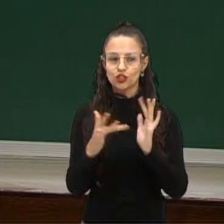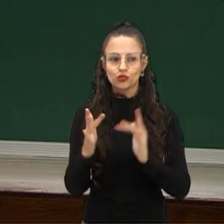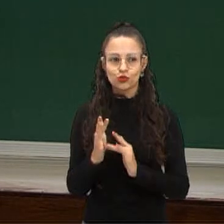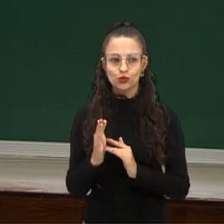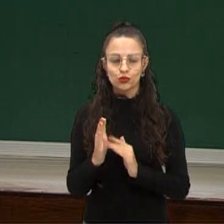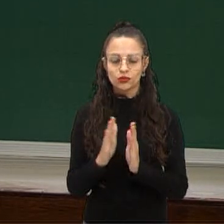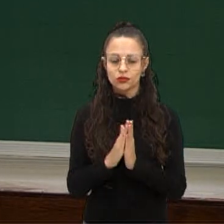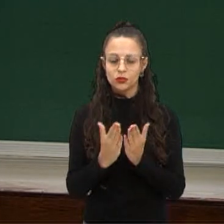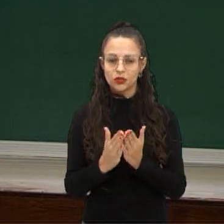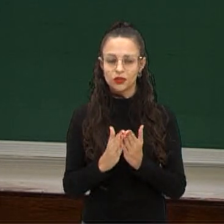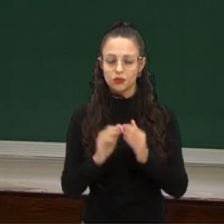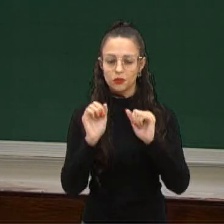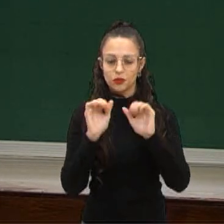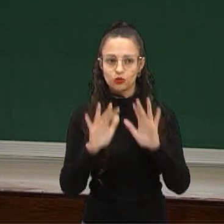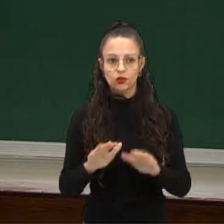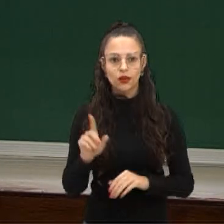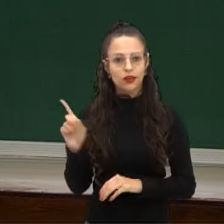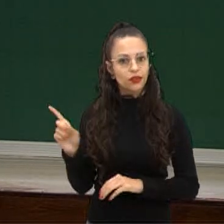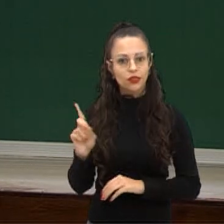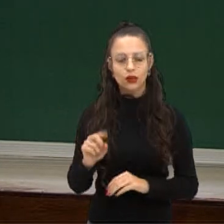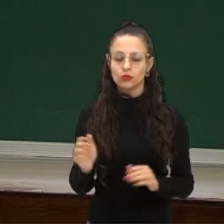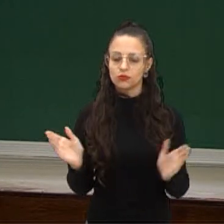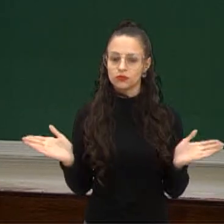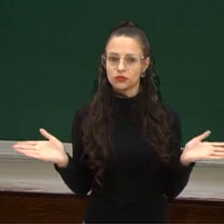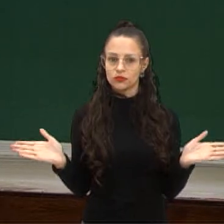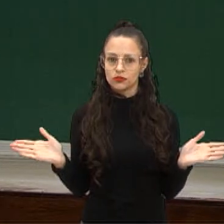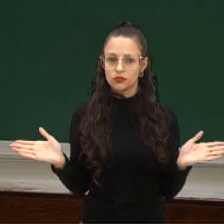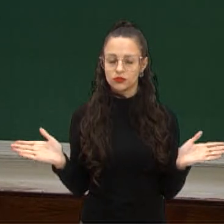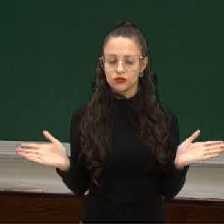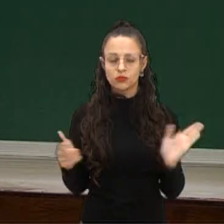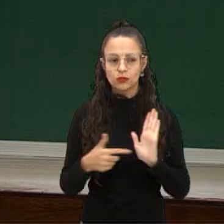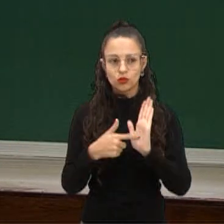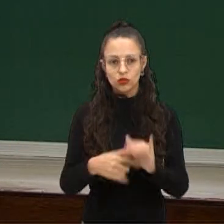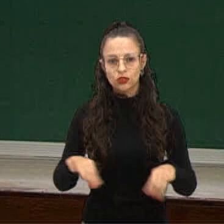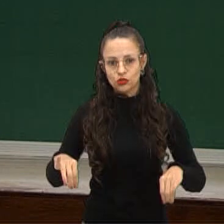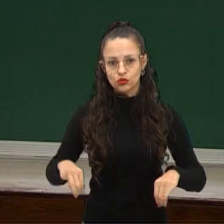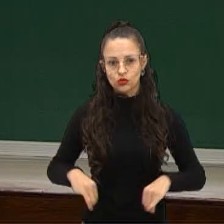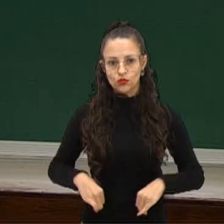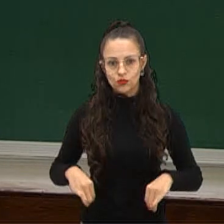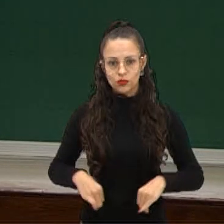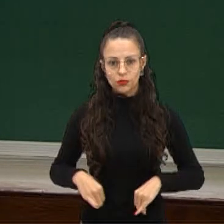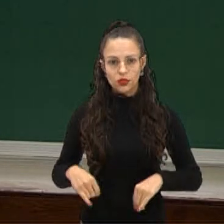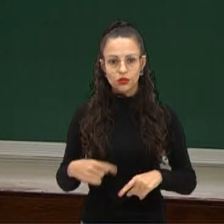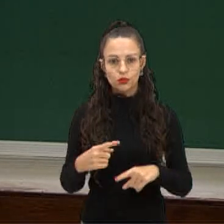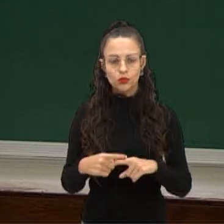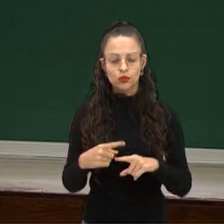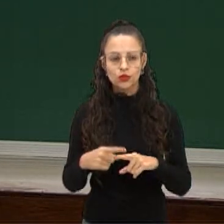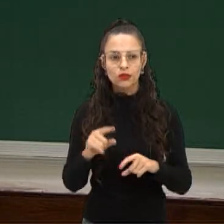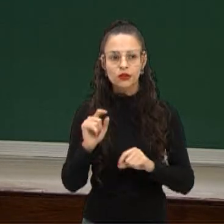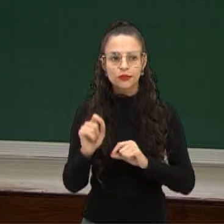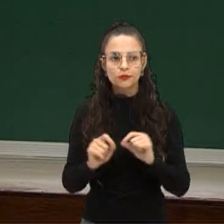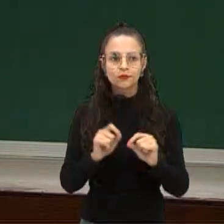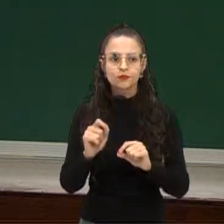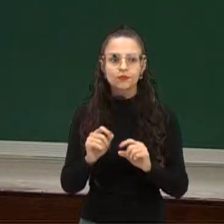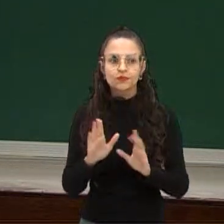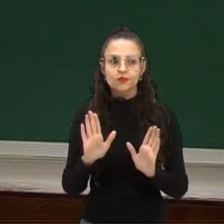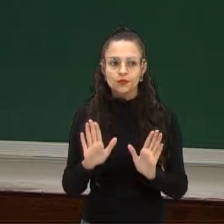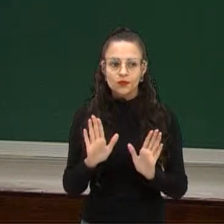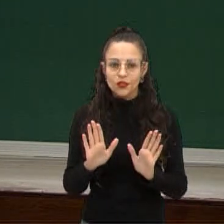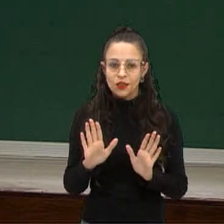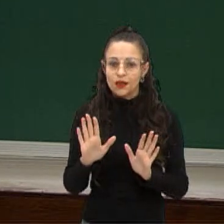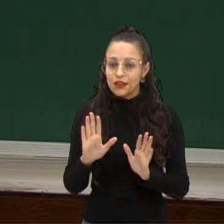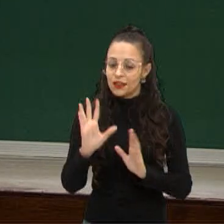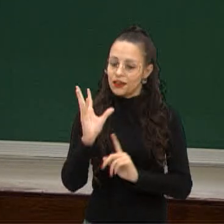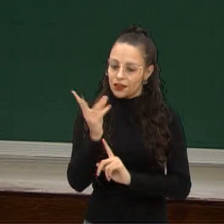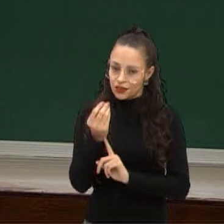com a Bíblia do lado. Aqui não, aqui eles fizeram questão de mostrar as chagas, o sofrimento de Cristo, né? Porque você está entrando. Isso o que quer dizer? Pessoal, e na arte gótica a